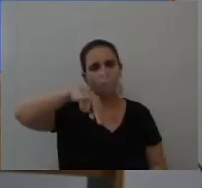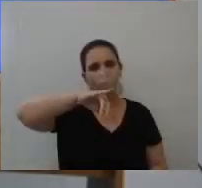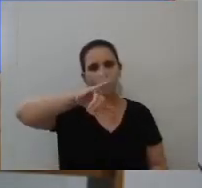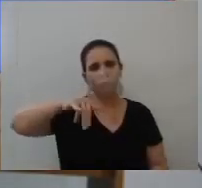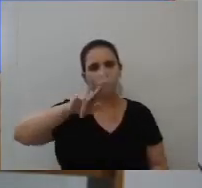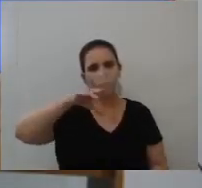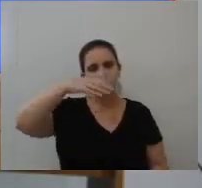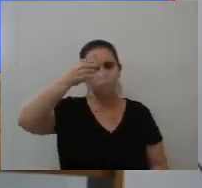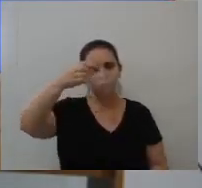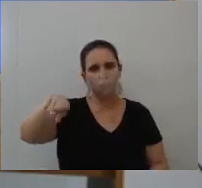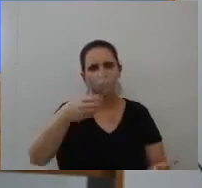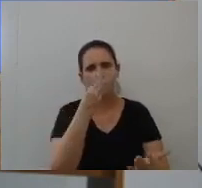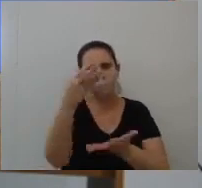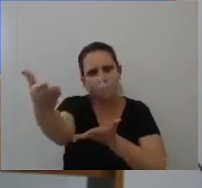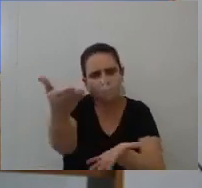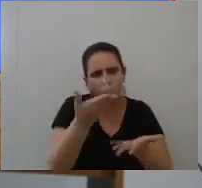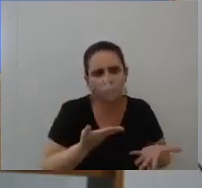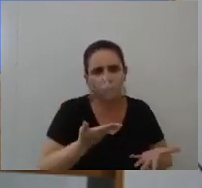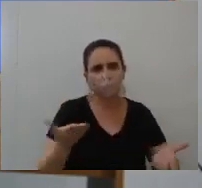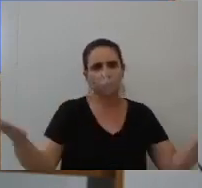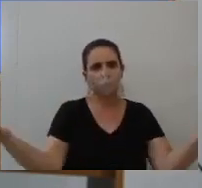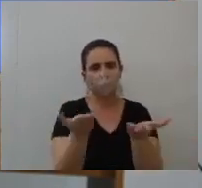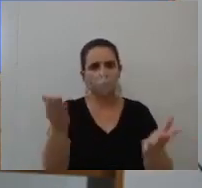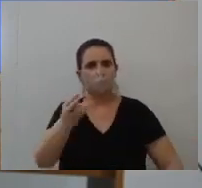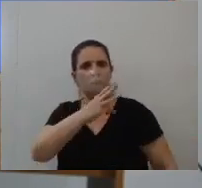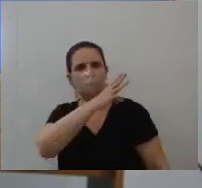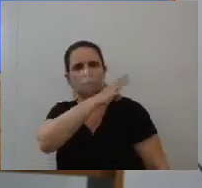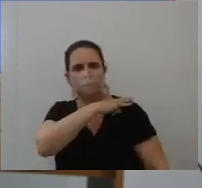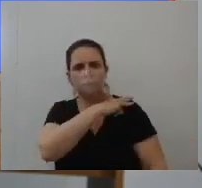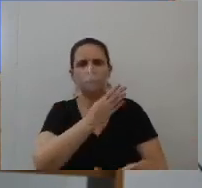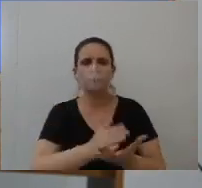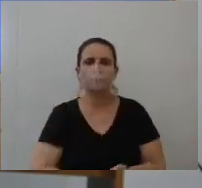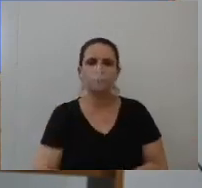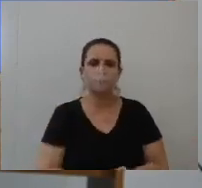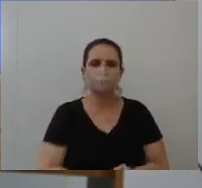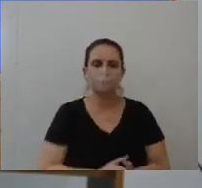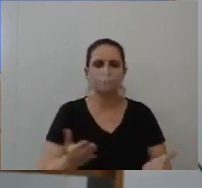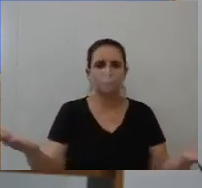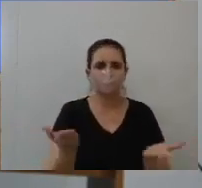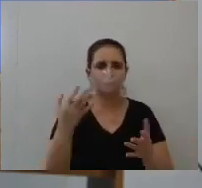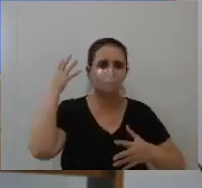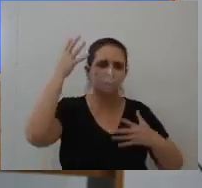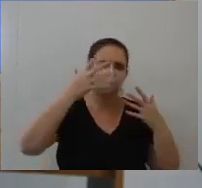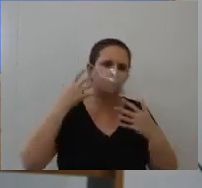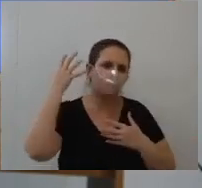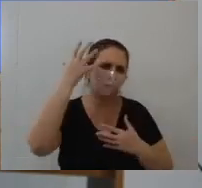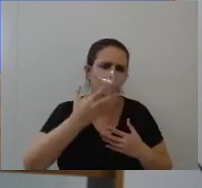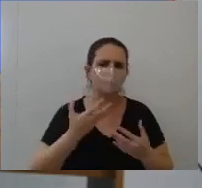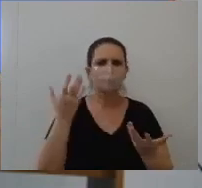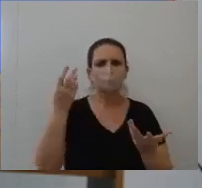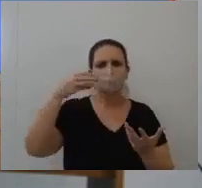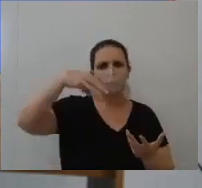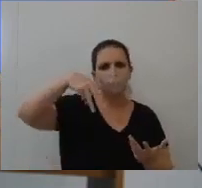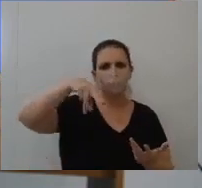seja muito bem-vindo. Vamos para a aula agora do terceiro ano, nesse ritmo de musa.